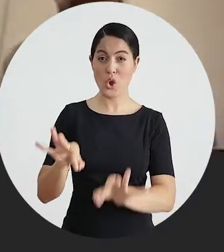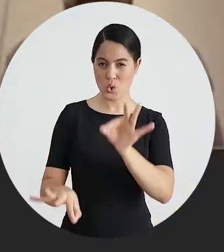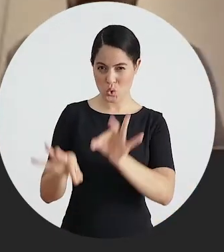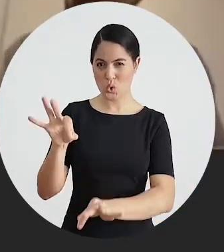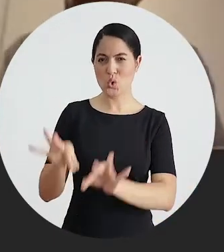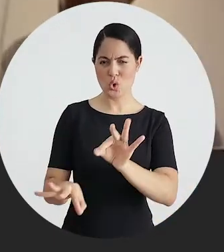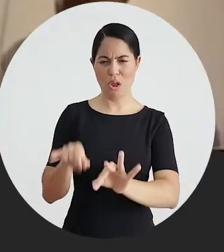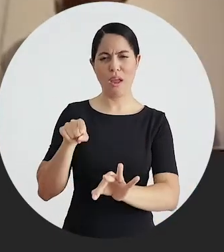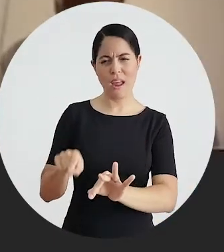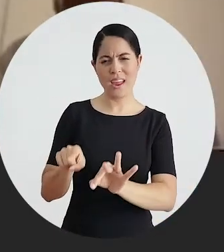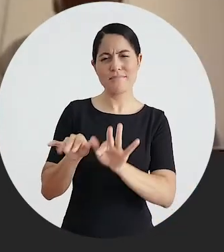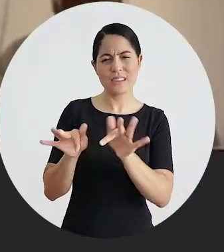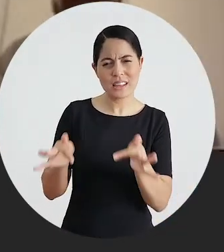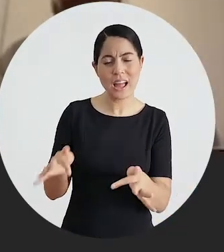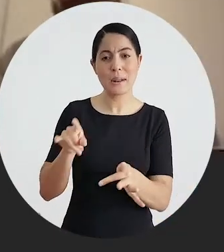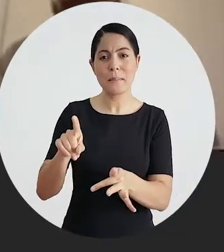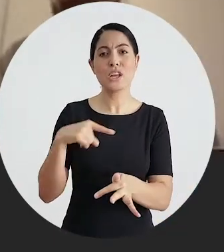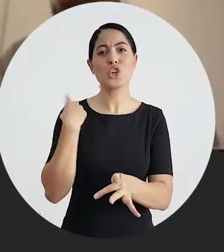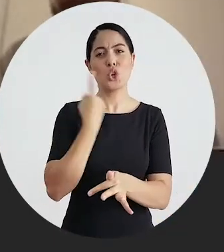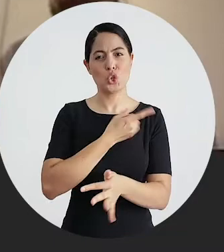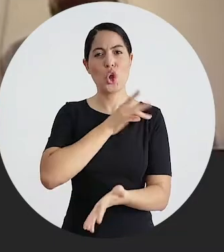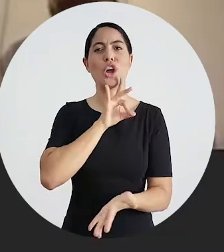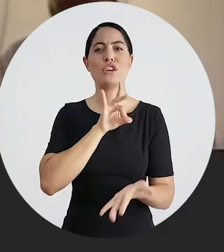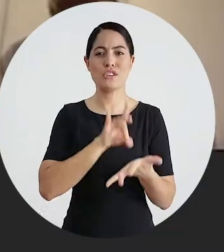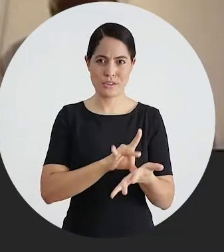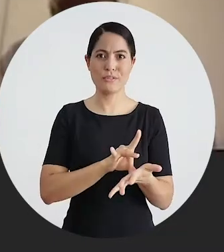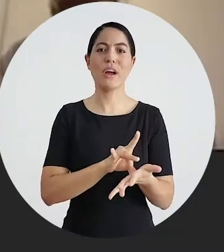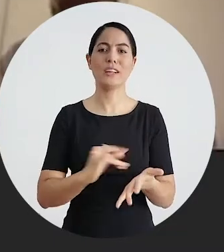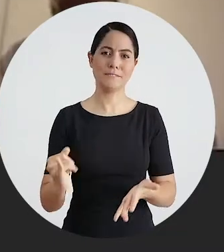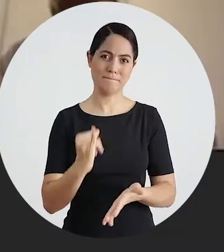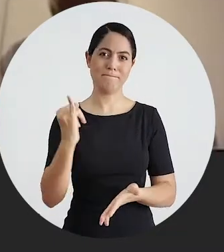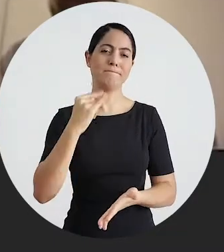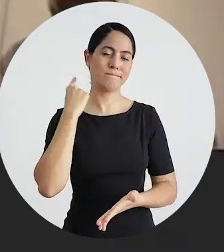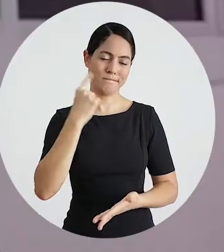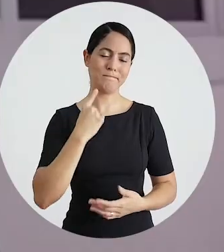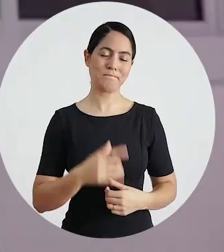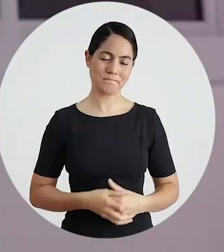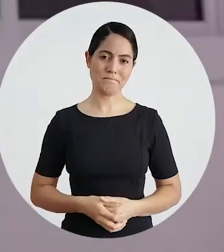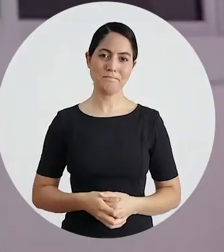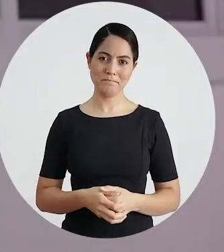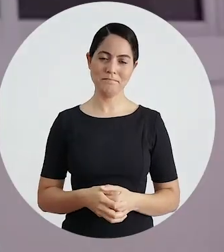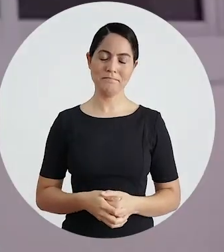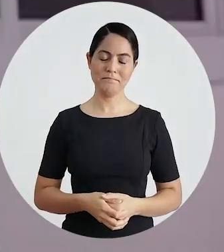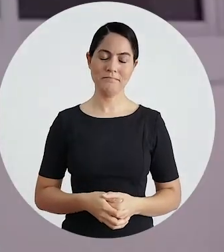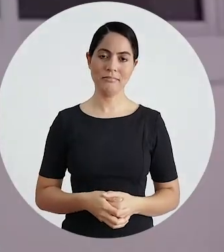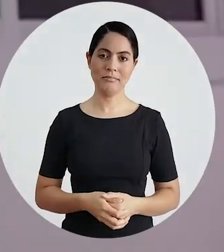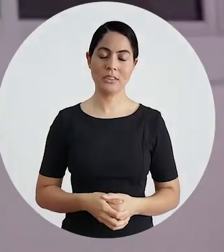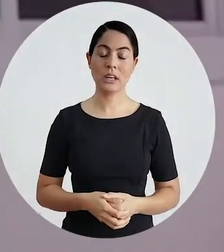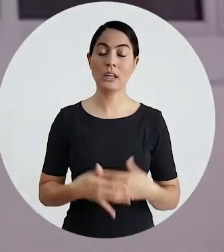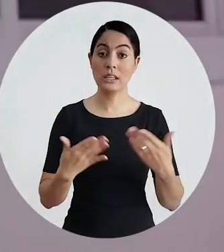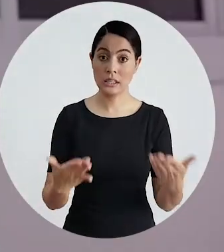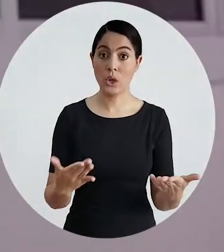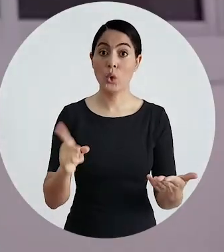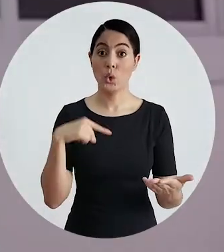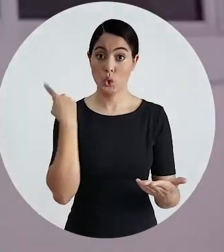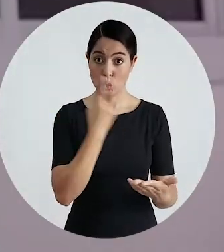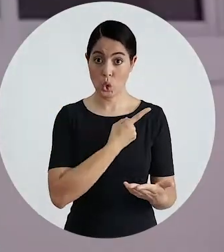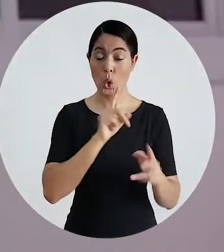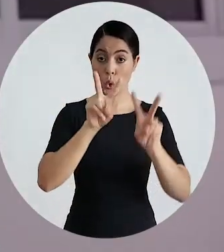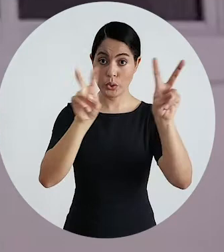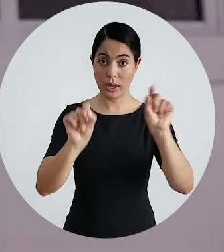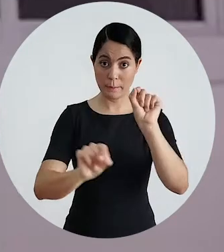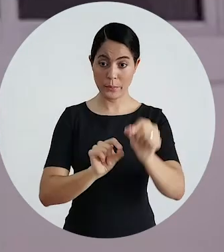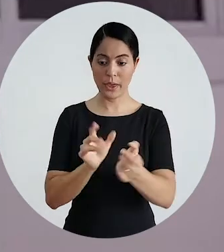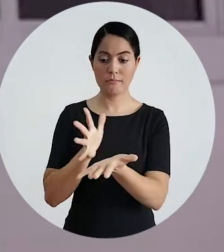pequenininho, né, que faz a gente ser, da nossa classe em especial, sermos advogados. A gente trabalha muito com análise de